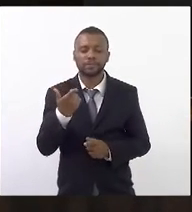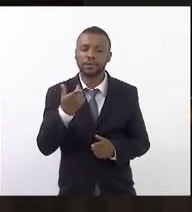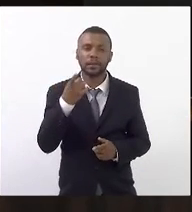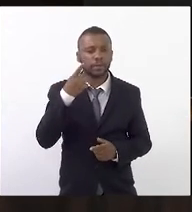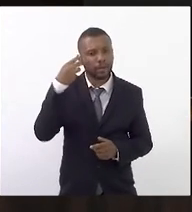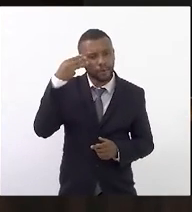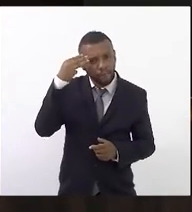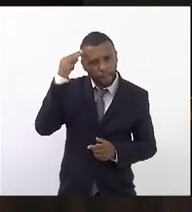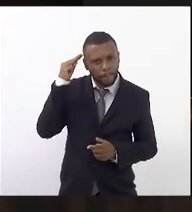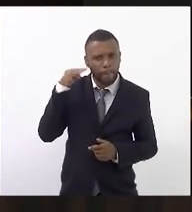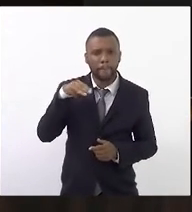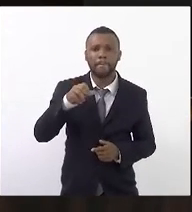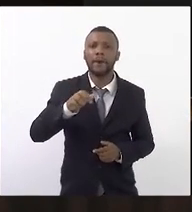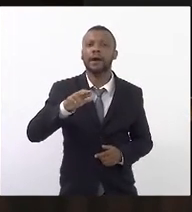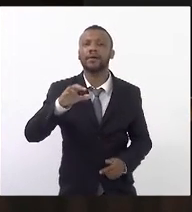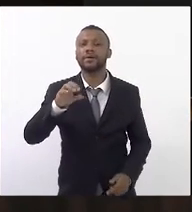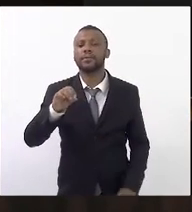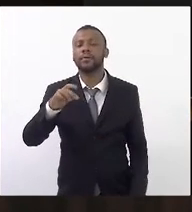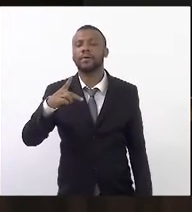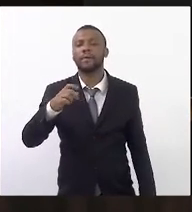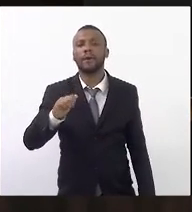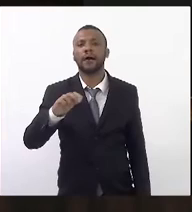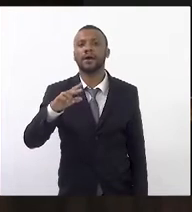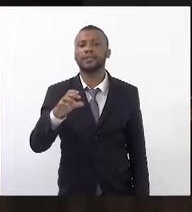Márcio Pacheco, para ler o relatório do...